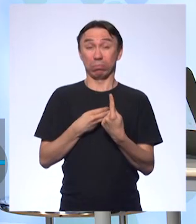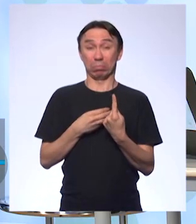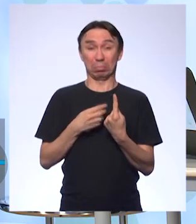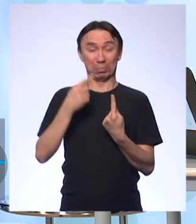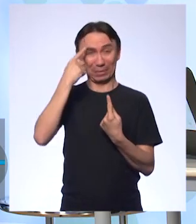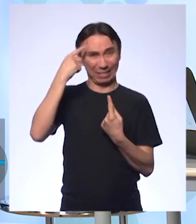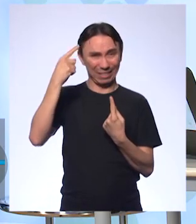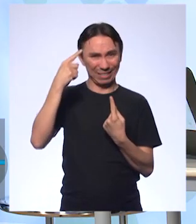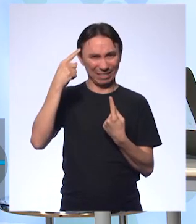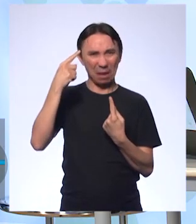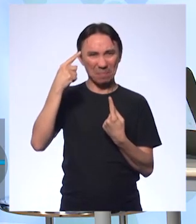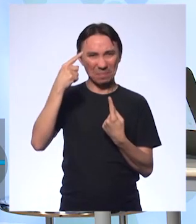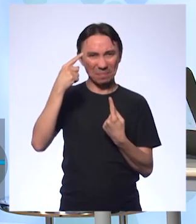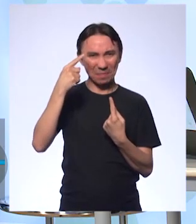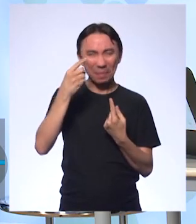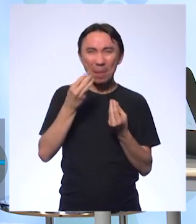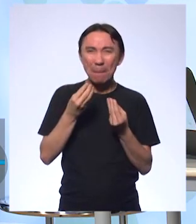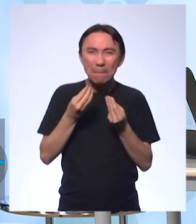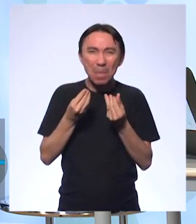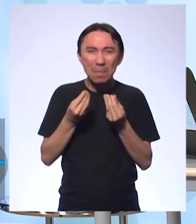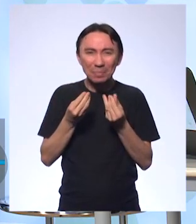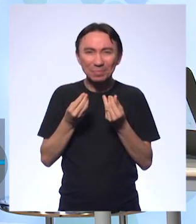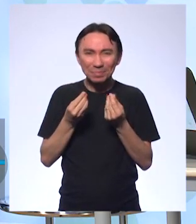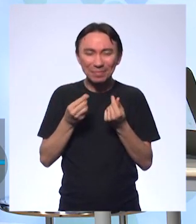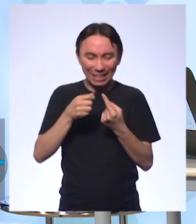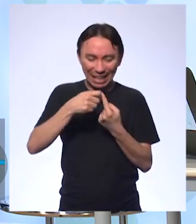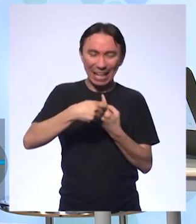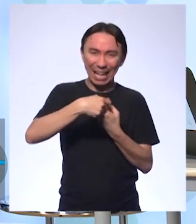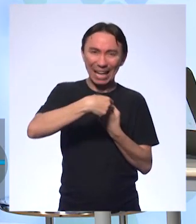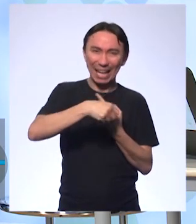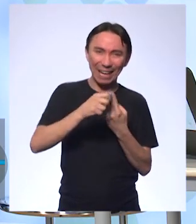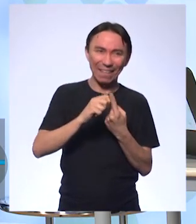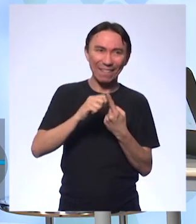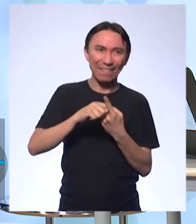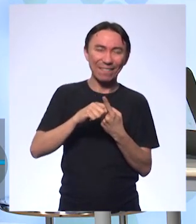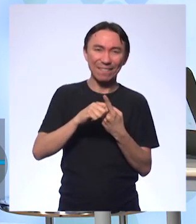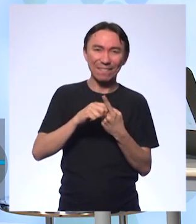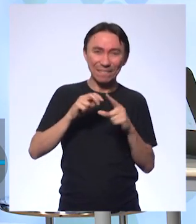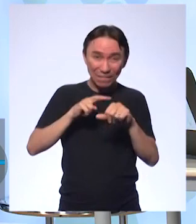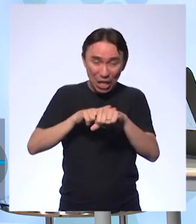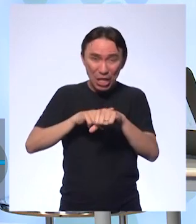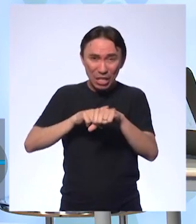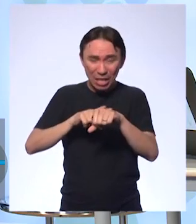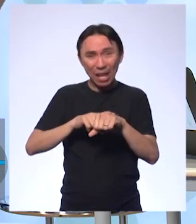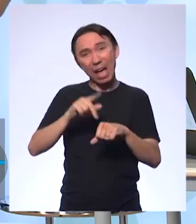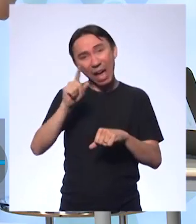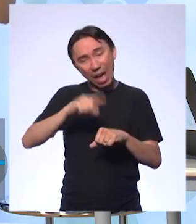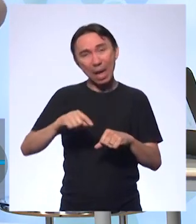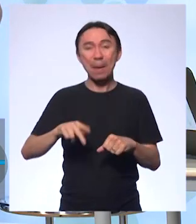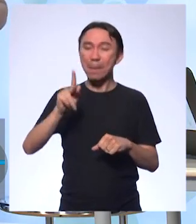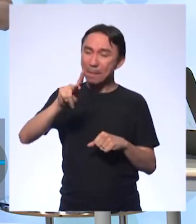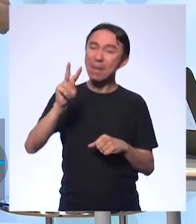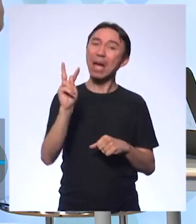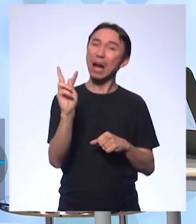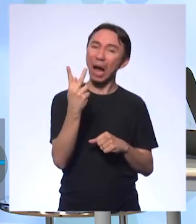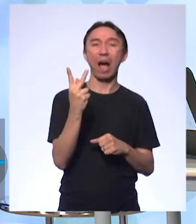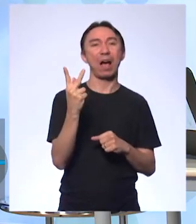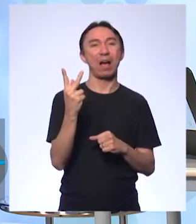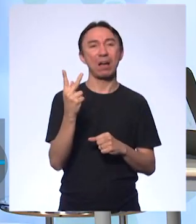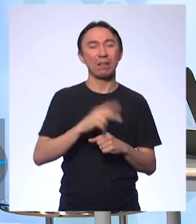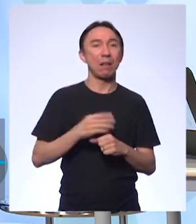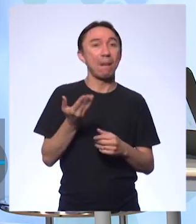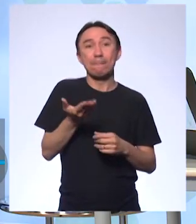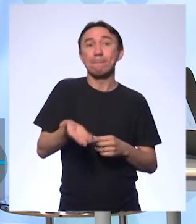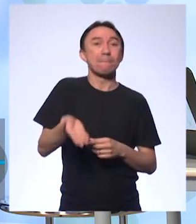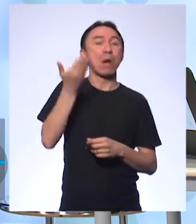aquele sabor de banana verde seria um pH básico, né? O oposto do ácido, perfeito? Só para vocês entenderem. Então, vai